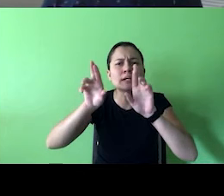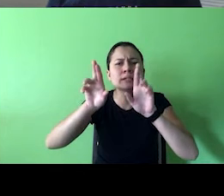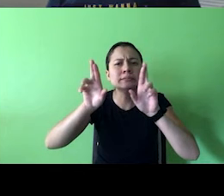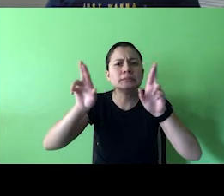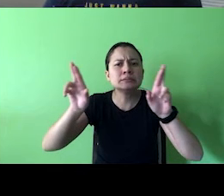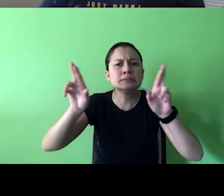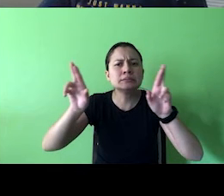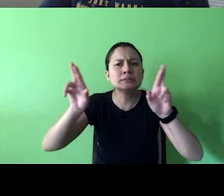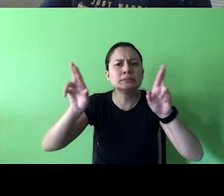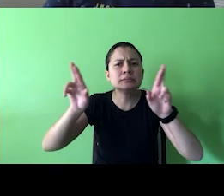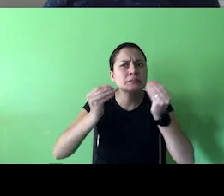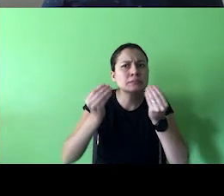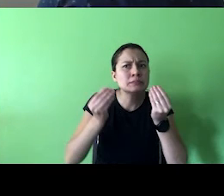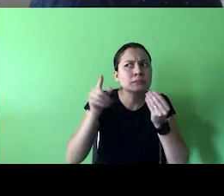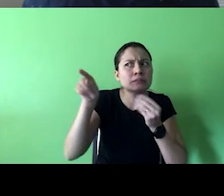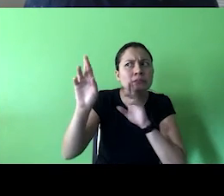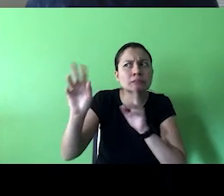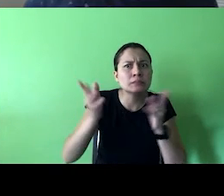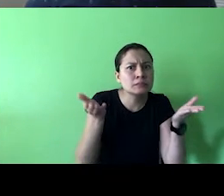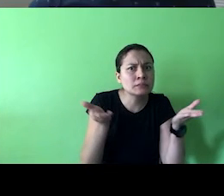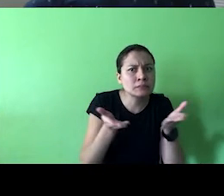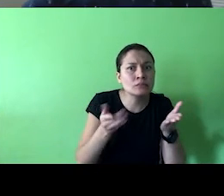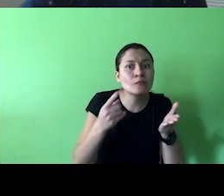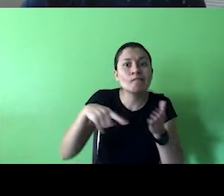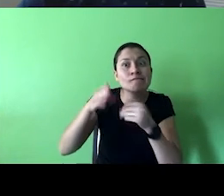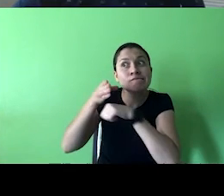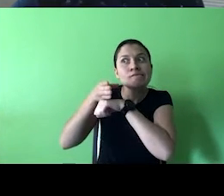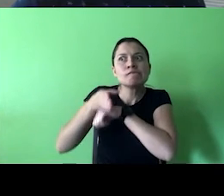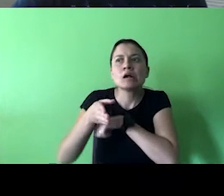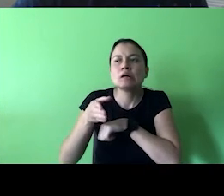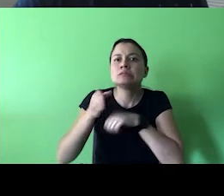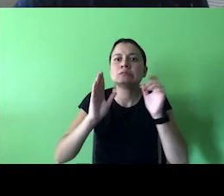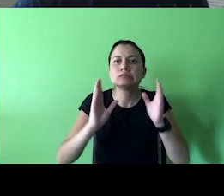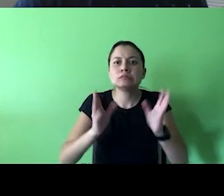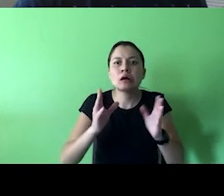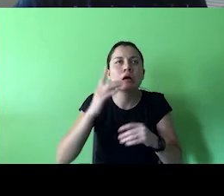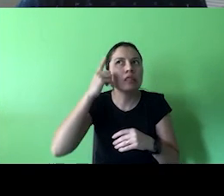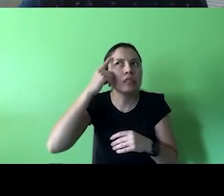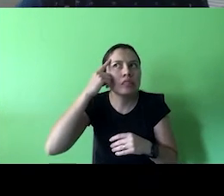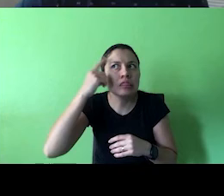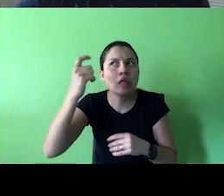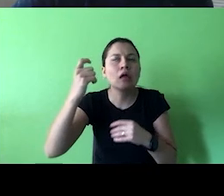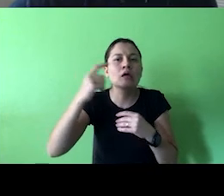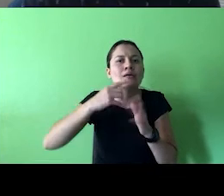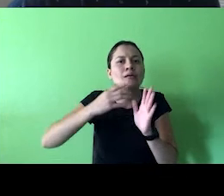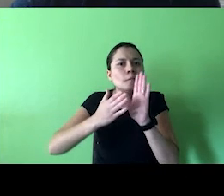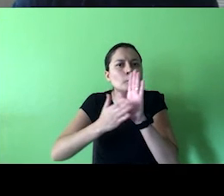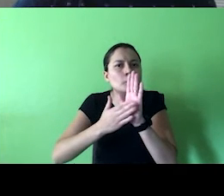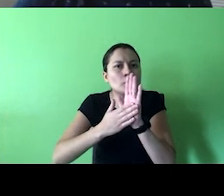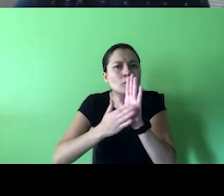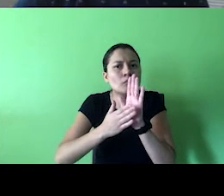fase de imersão para agora, porque agora a gente vai para o campo com a nossa ideia, com a nossa proposta de